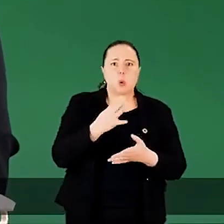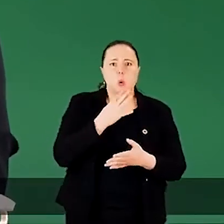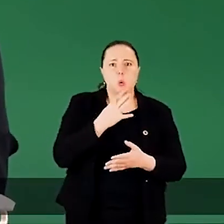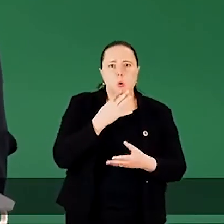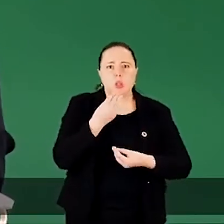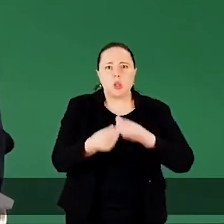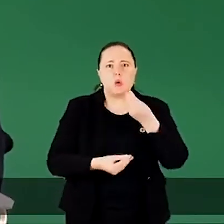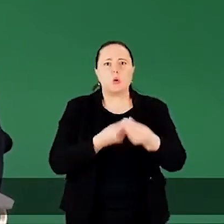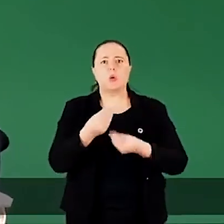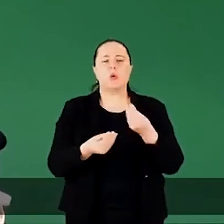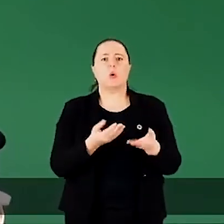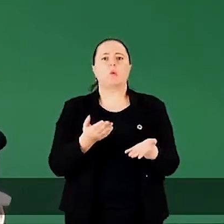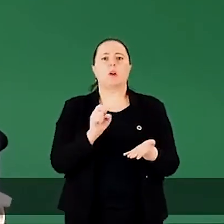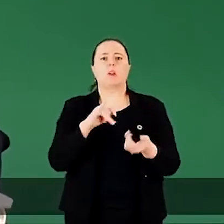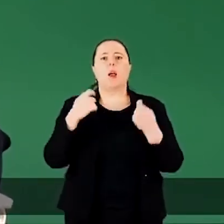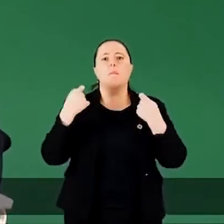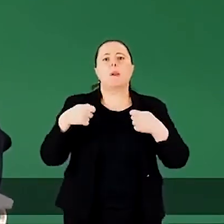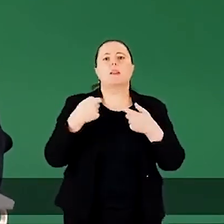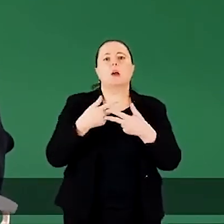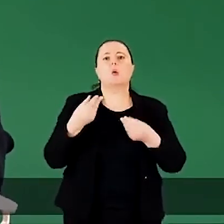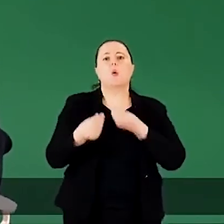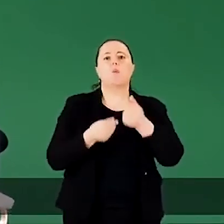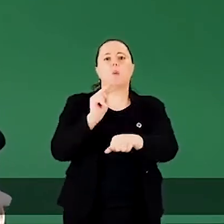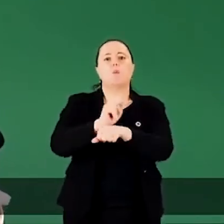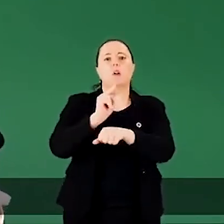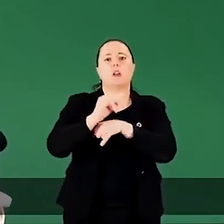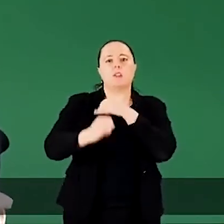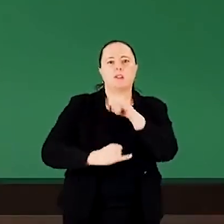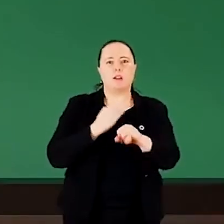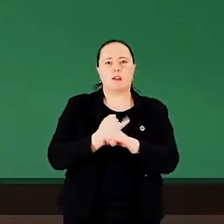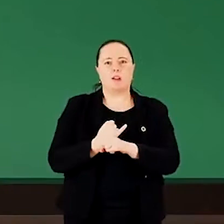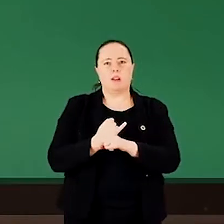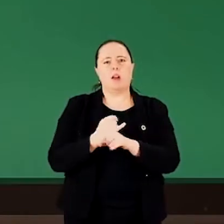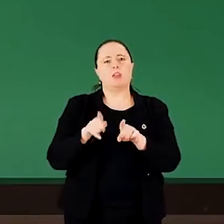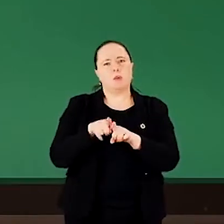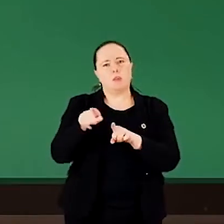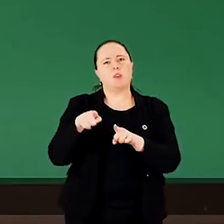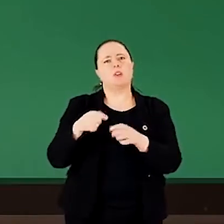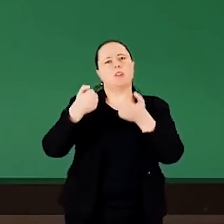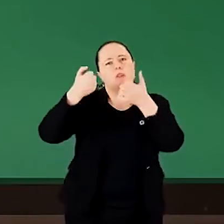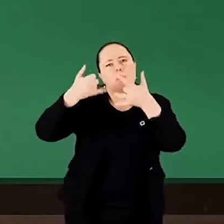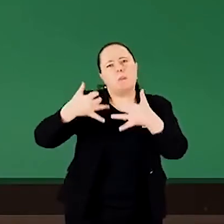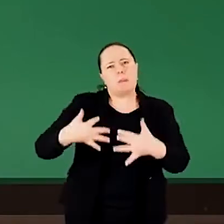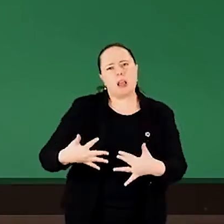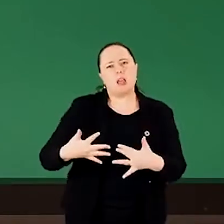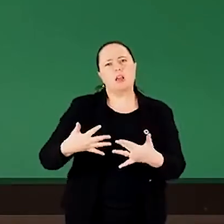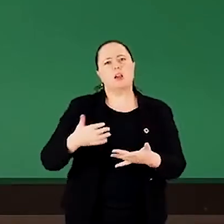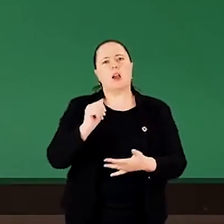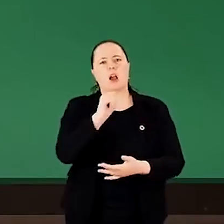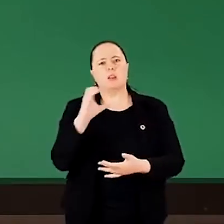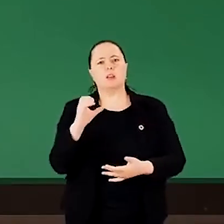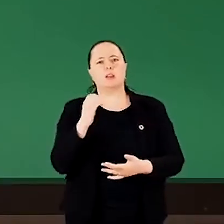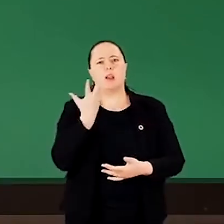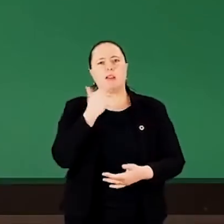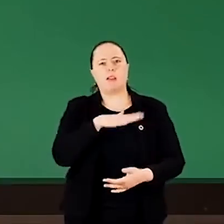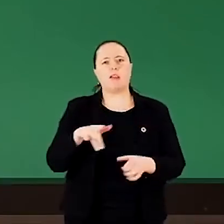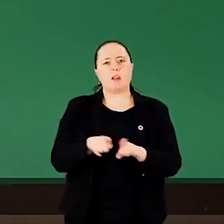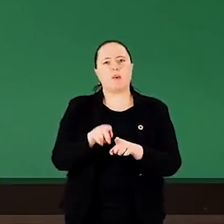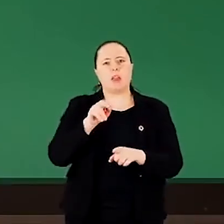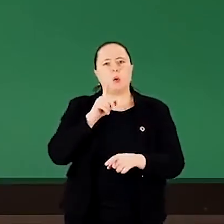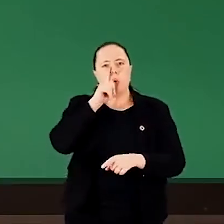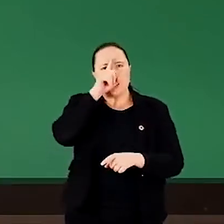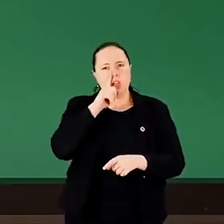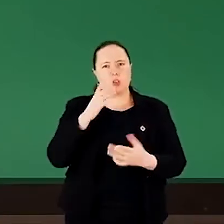aos pais e como acionar os filtros de proteção. Expliquem para as crianças, para os adolescentes sobre